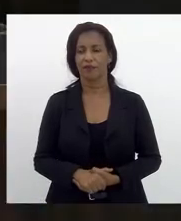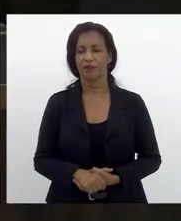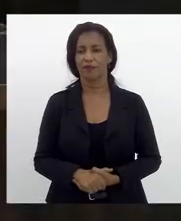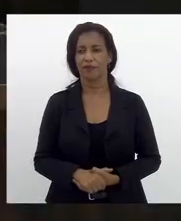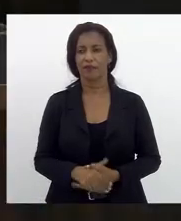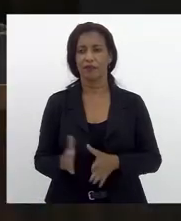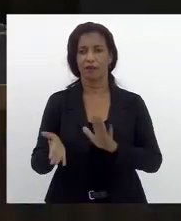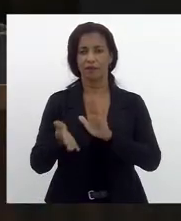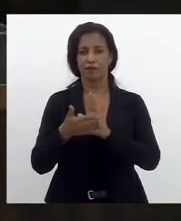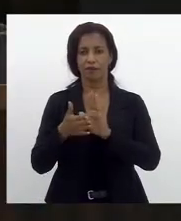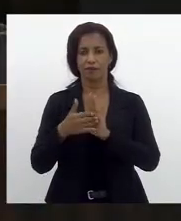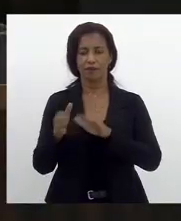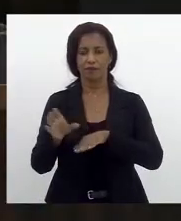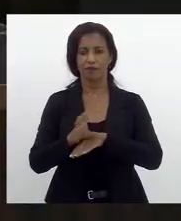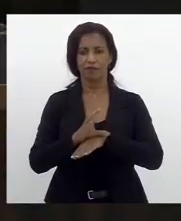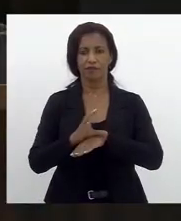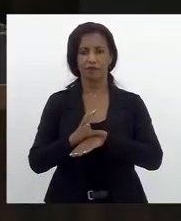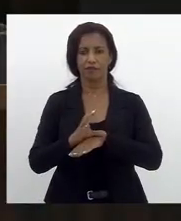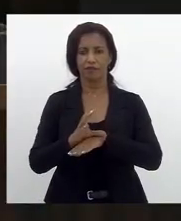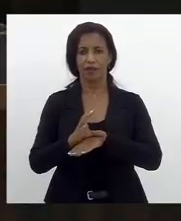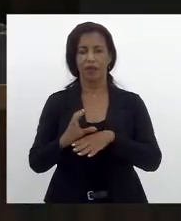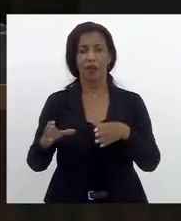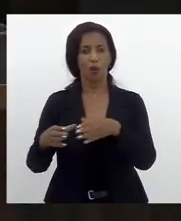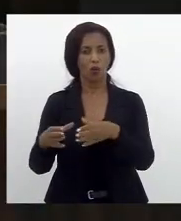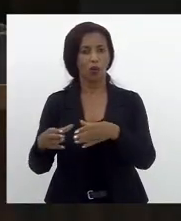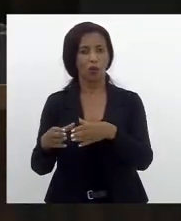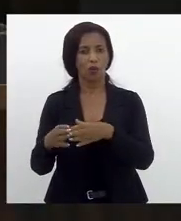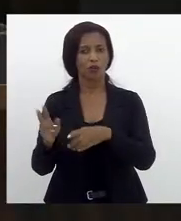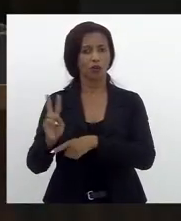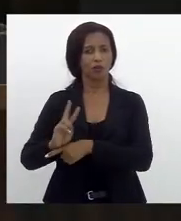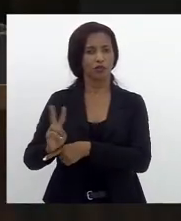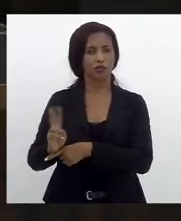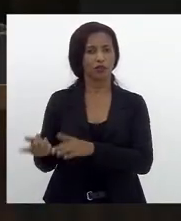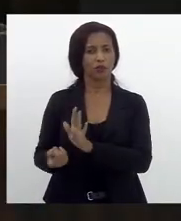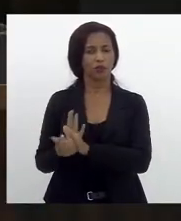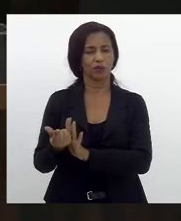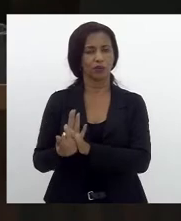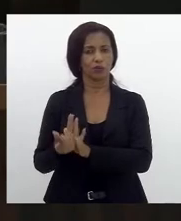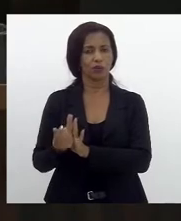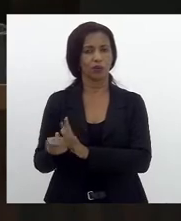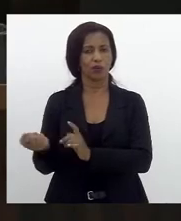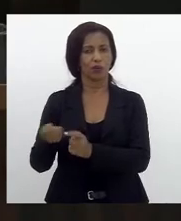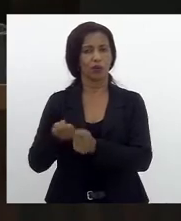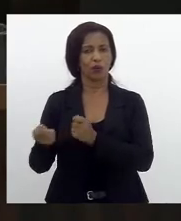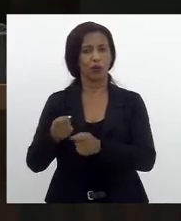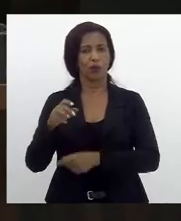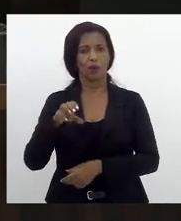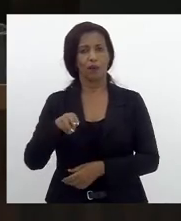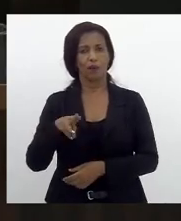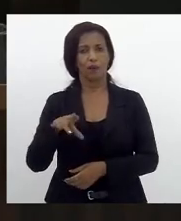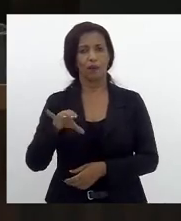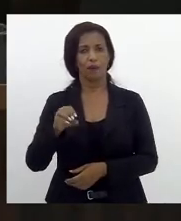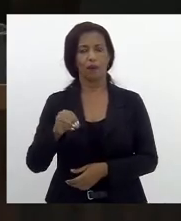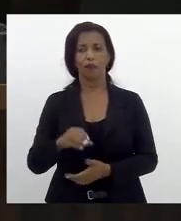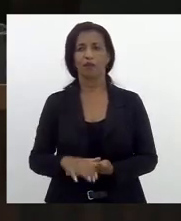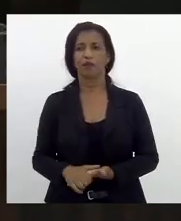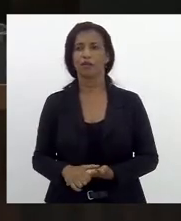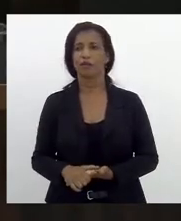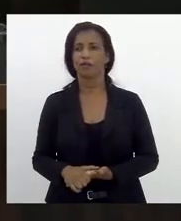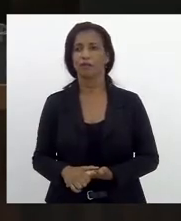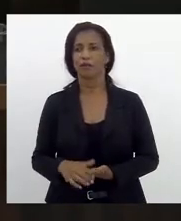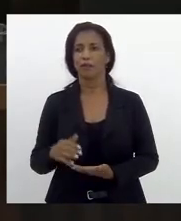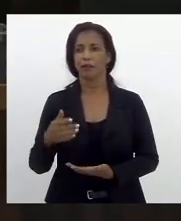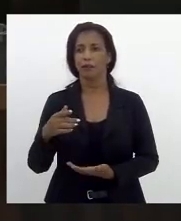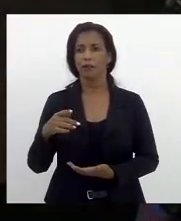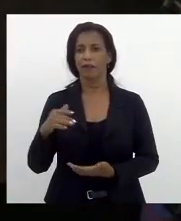emitir parecer pela Comissão de Orçamento, Finanças, Fiscalização Financeira e Controle, deputado Márcio Canella. Deputado Márcio